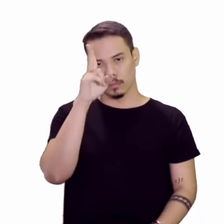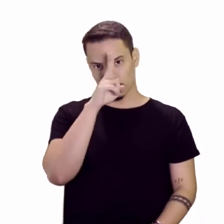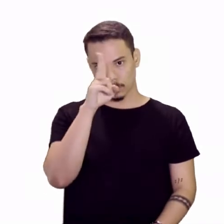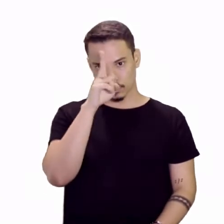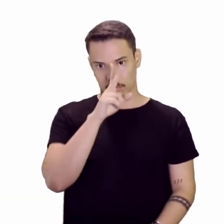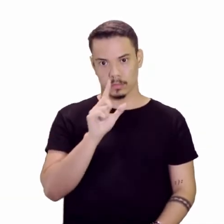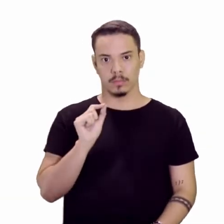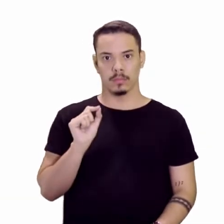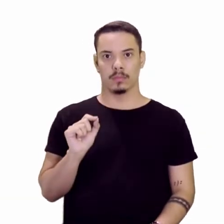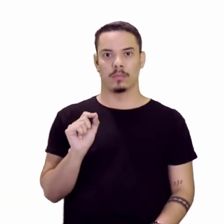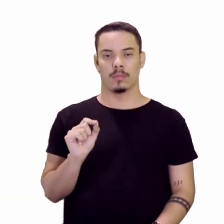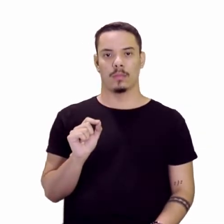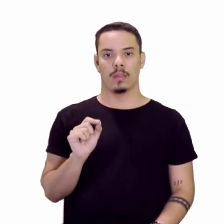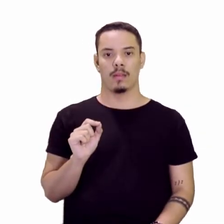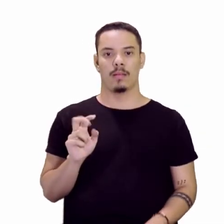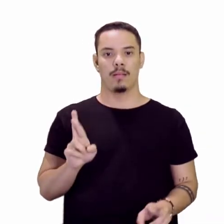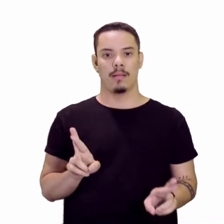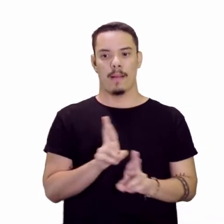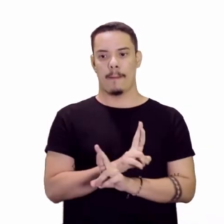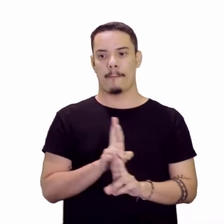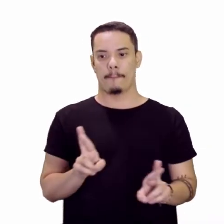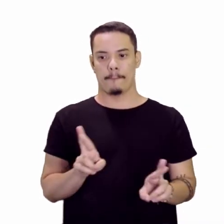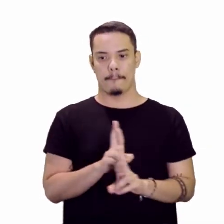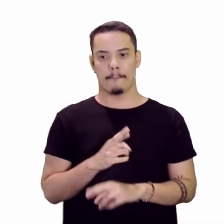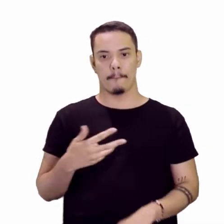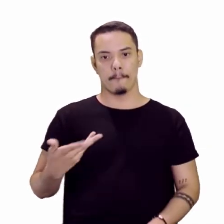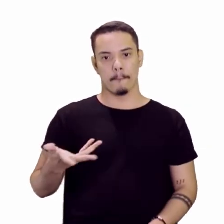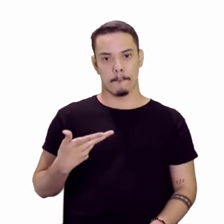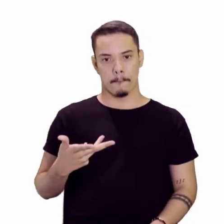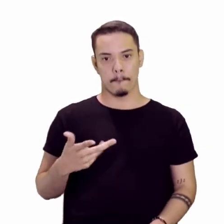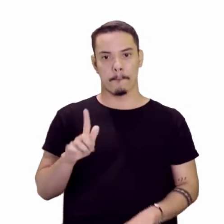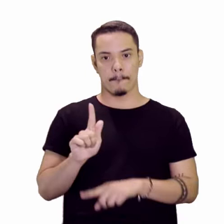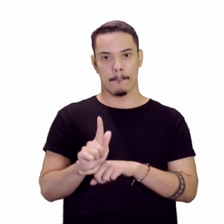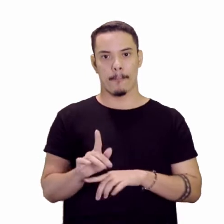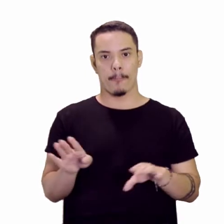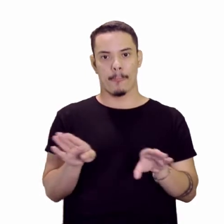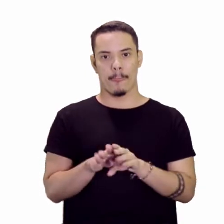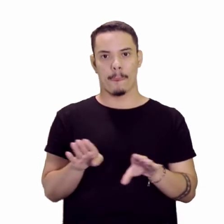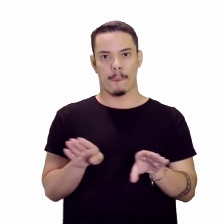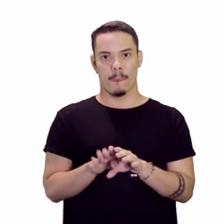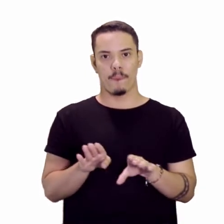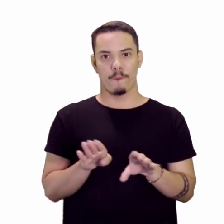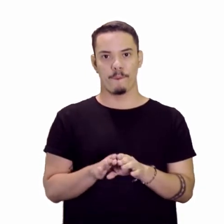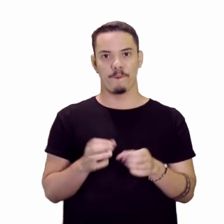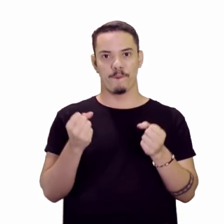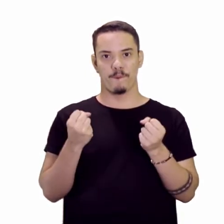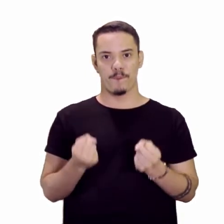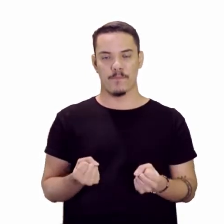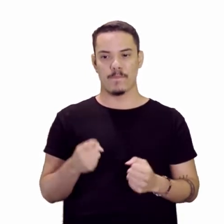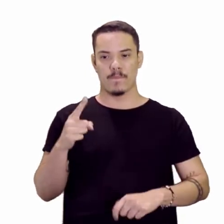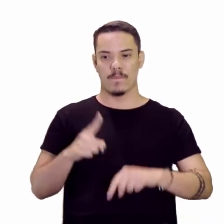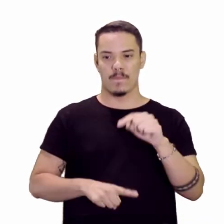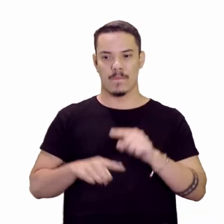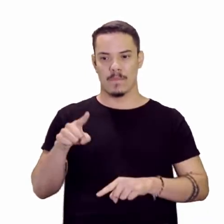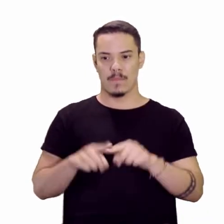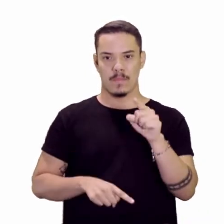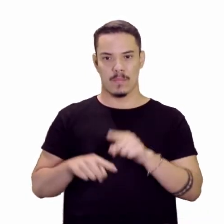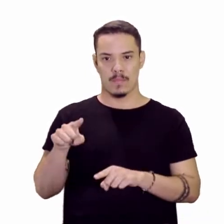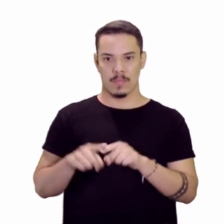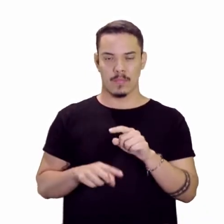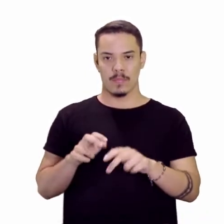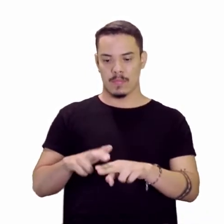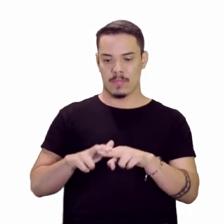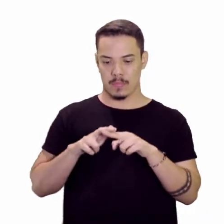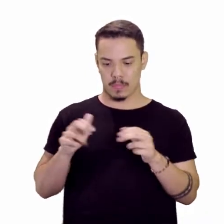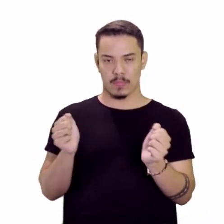potencial gravitacional está relacionada à aceleração da gravidade, está relacionado Justamente. ao peso do nosso objeto aí, certo? Então,